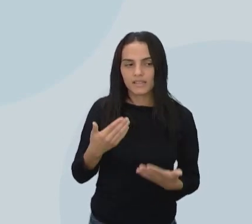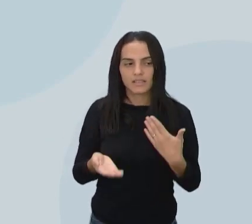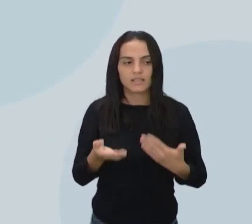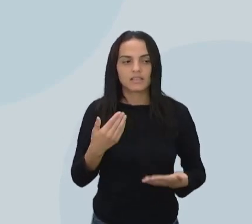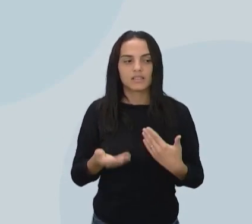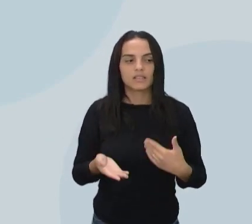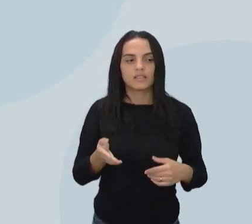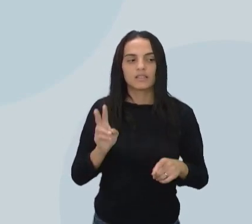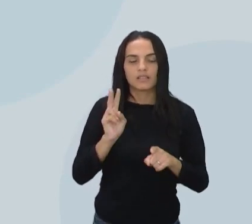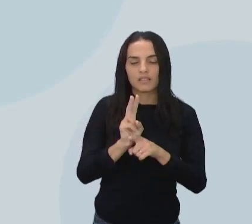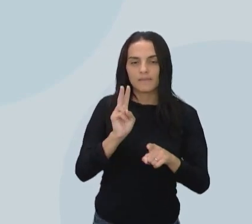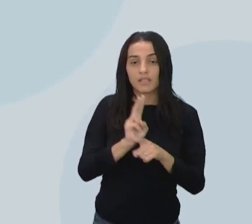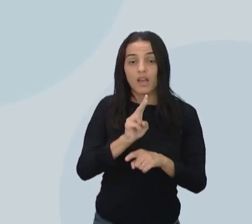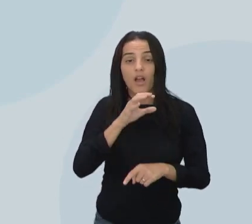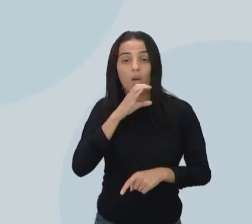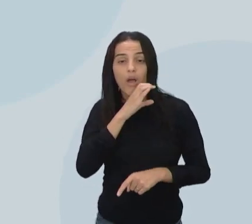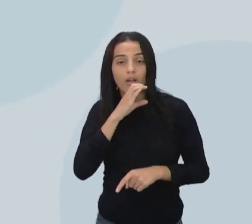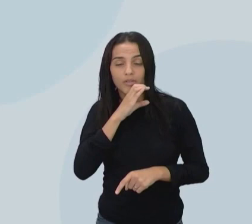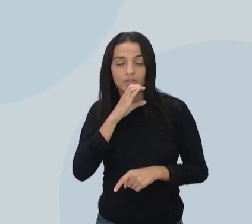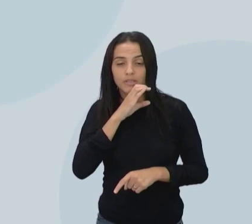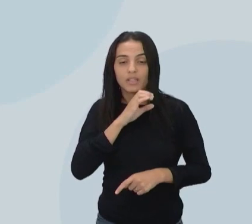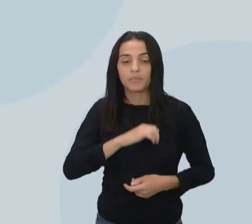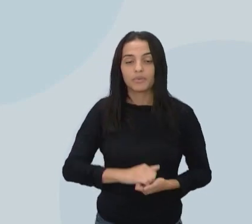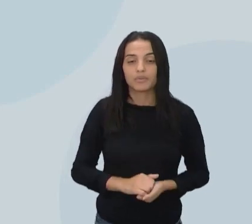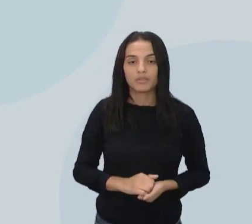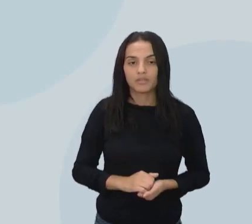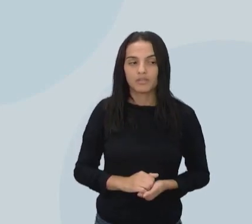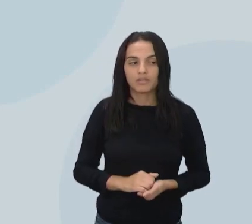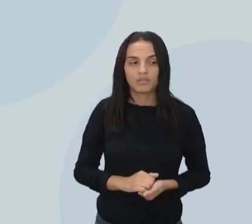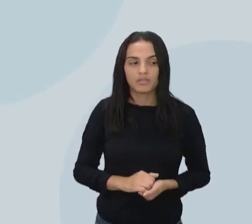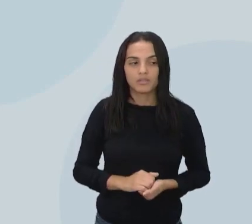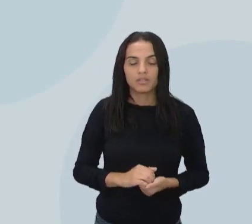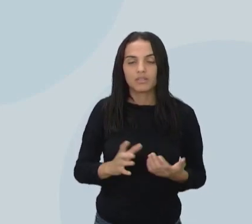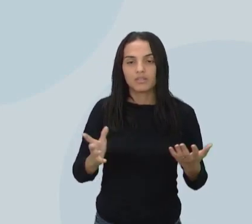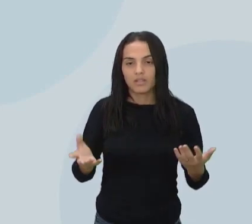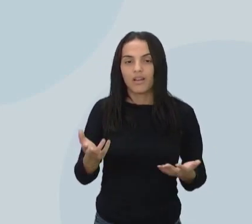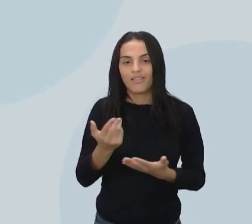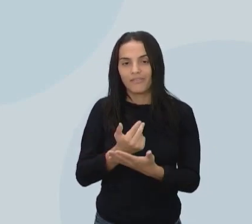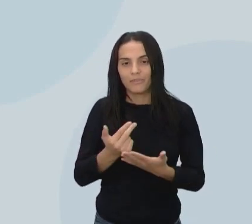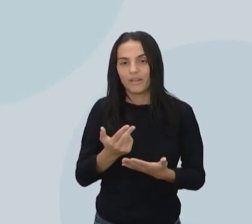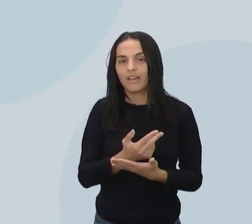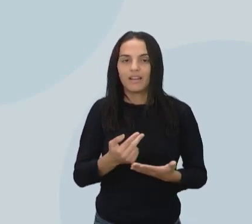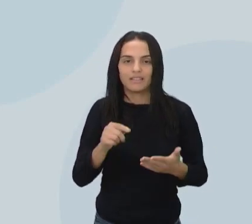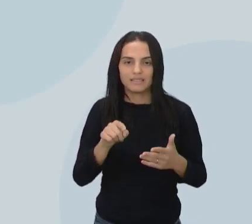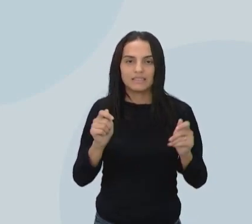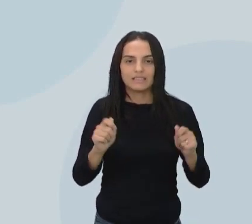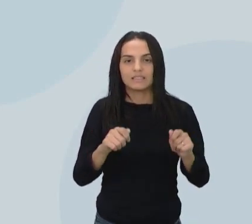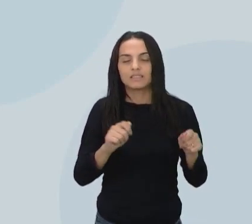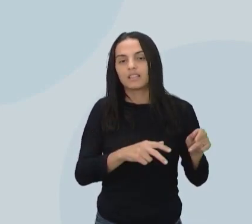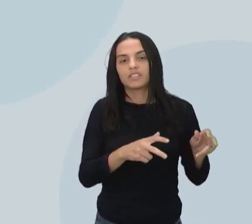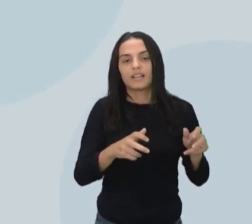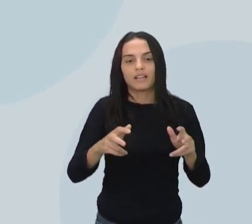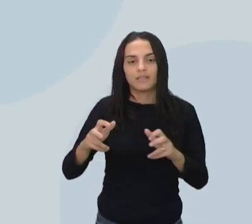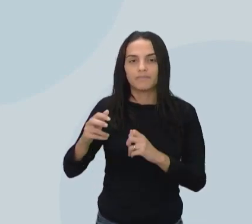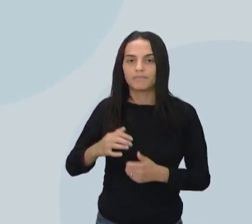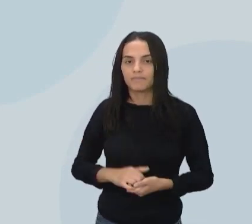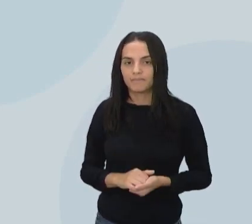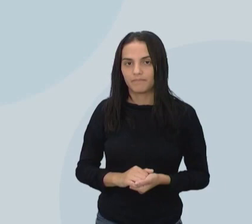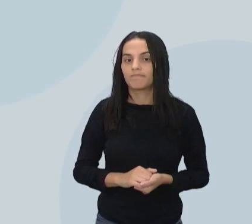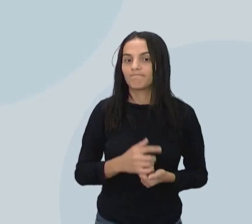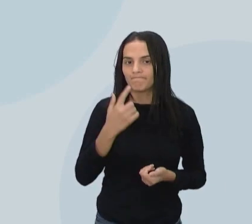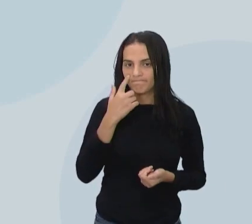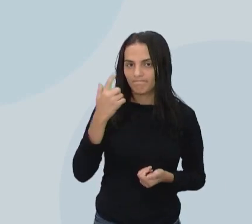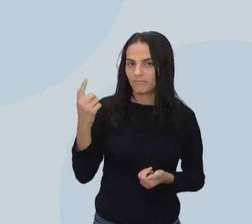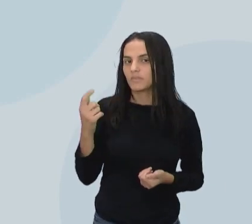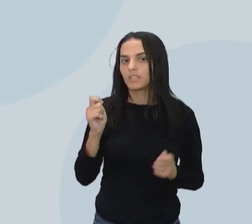são resistentes ao calor, como você mesmo pôde observar lá na imagem lá, né? Deu para perceber que ele é bem resistente. Ó.